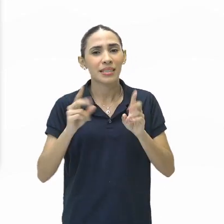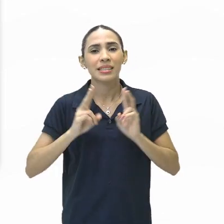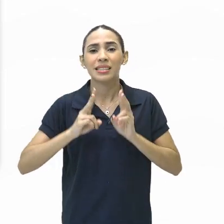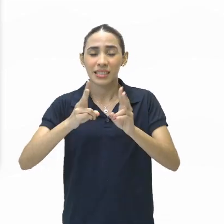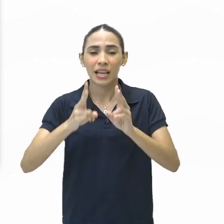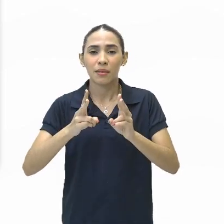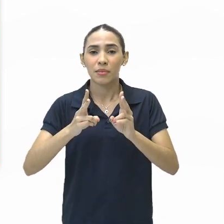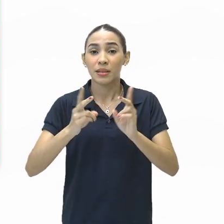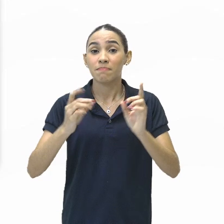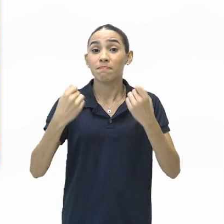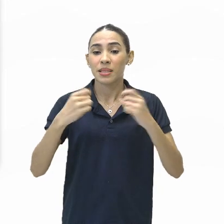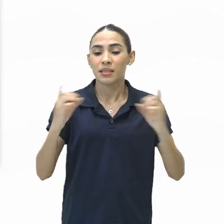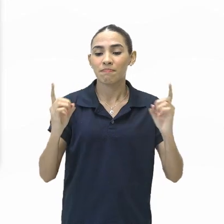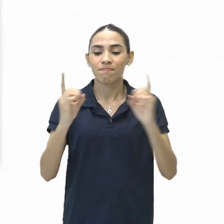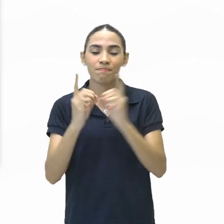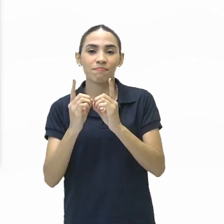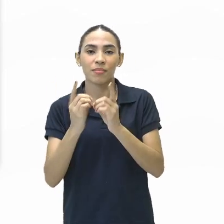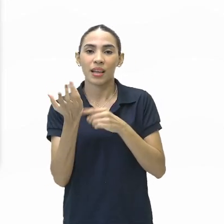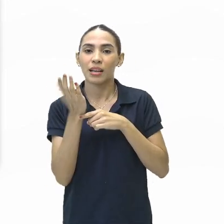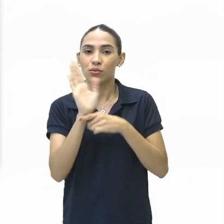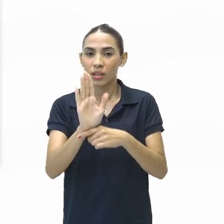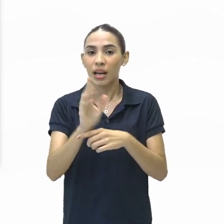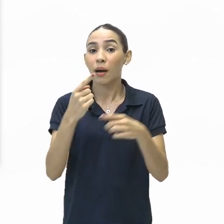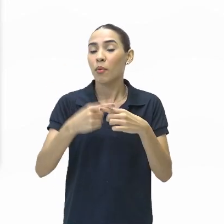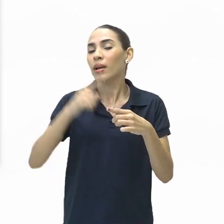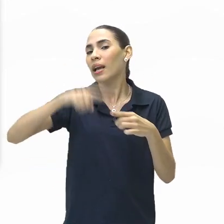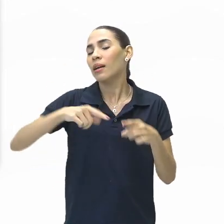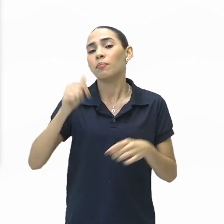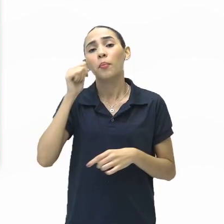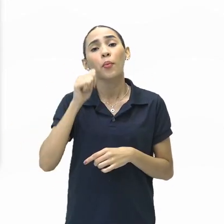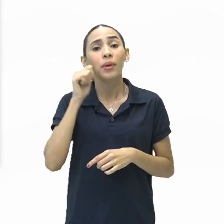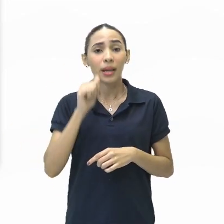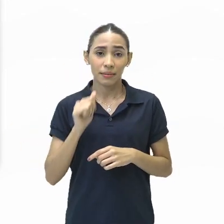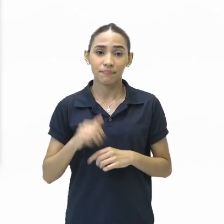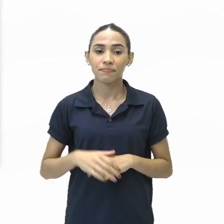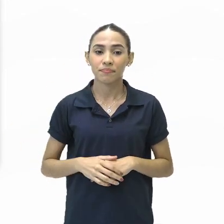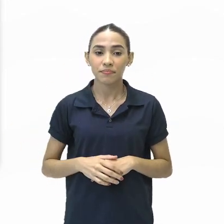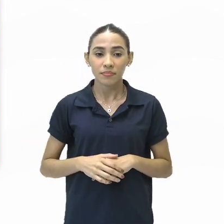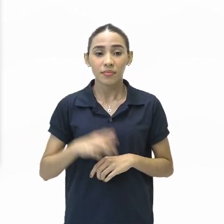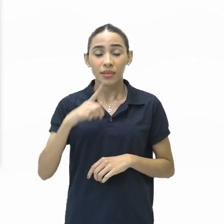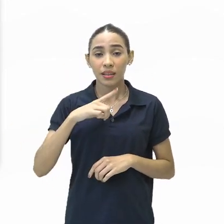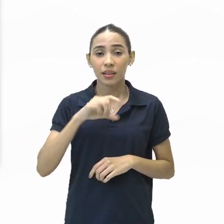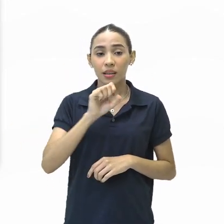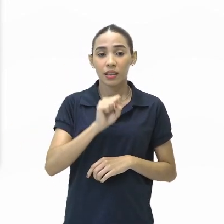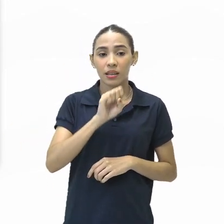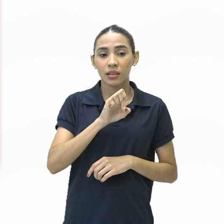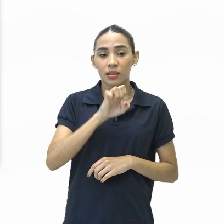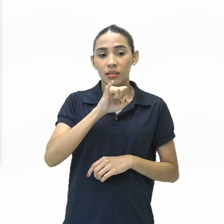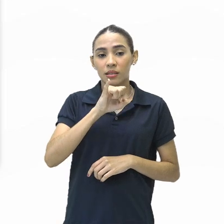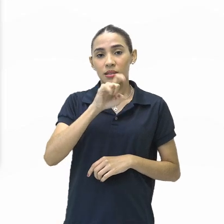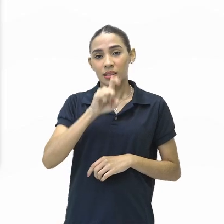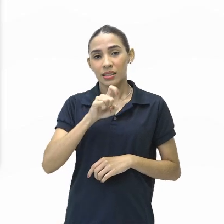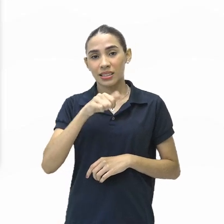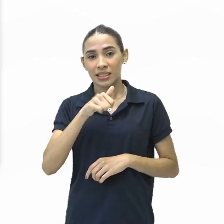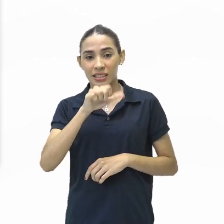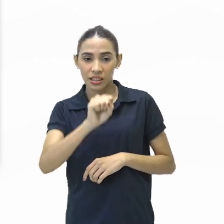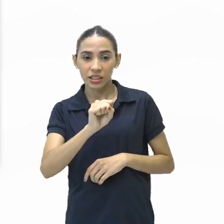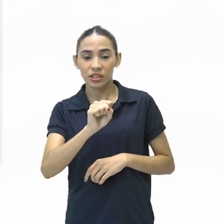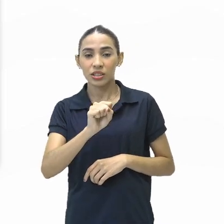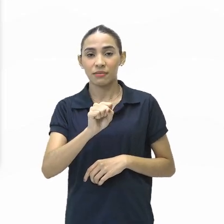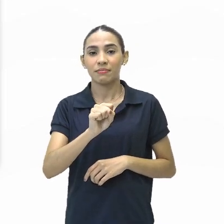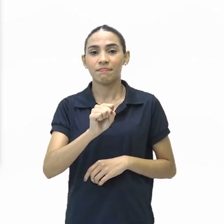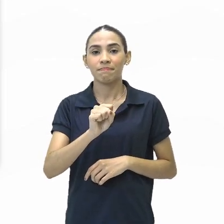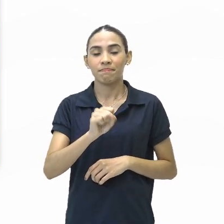ali à espreita para ajudar, porque, afinal de contas, ela é mulher. Aí tem o Seixas, né, que foi com quem ele